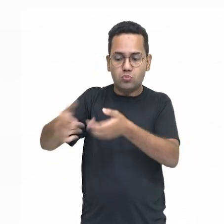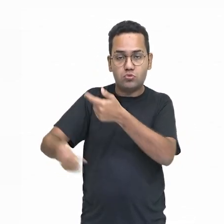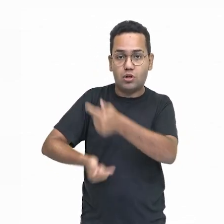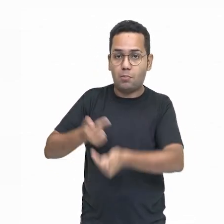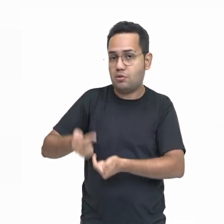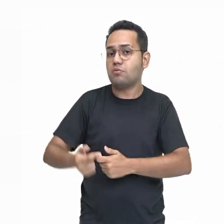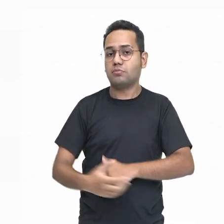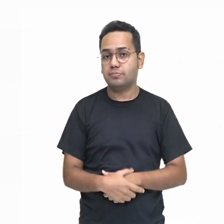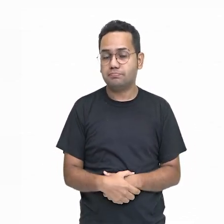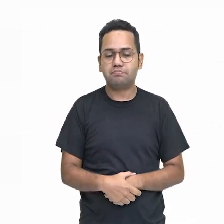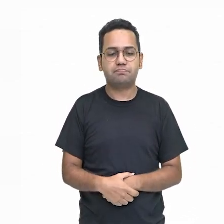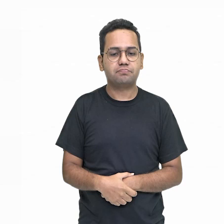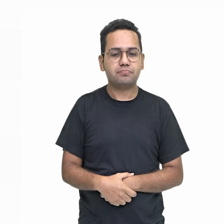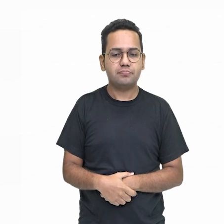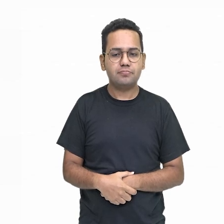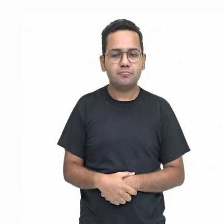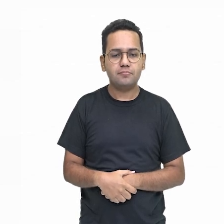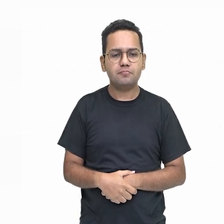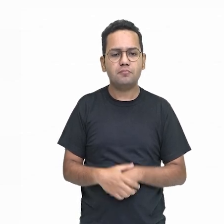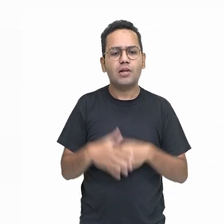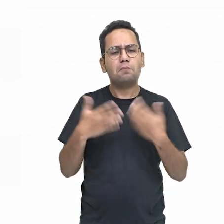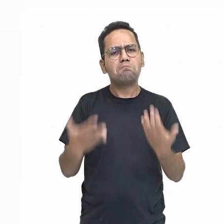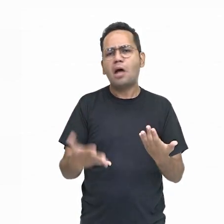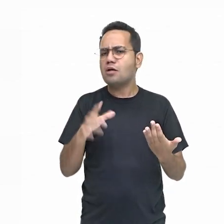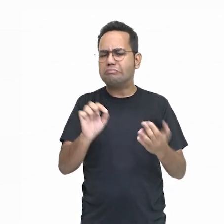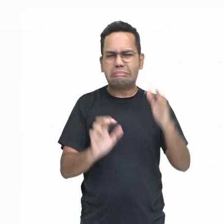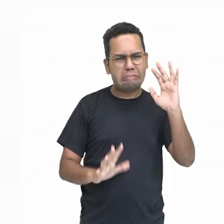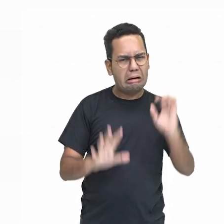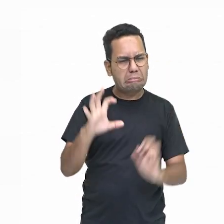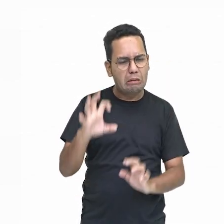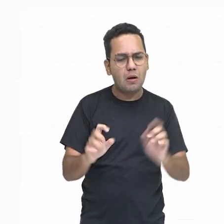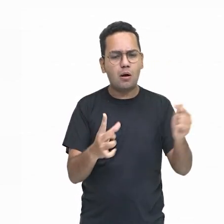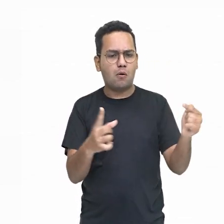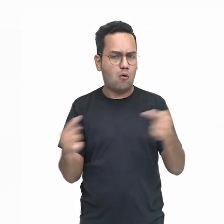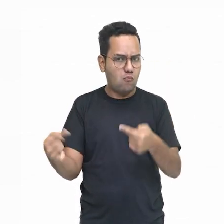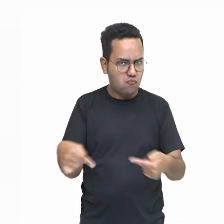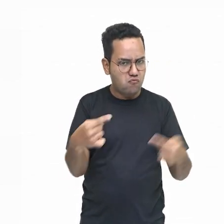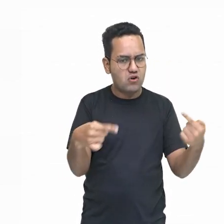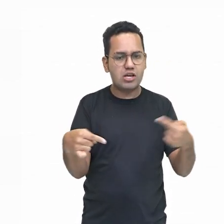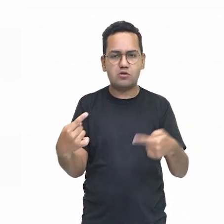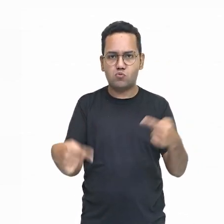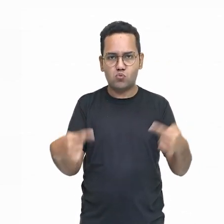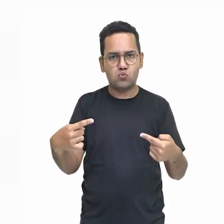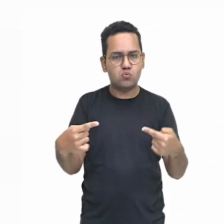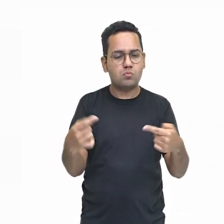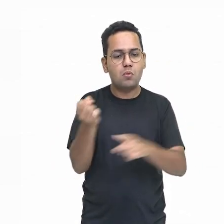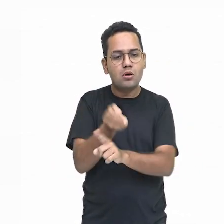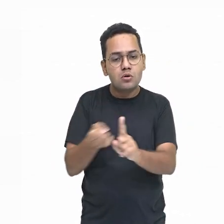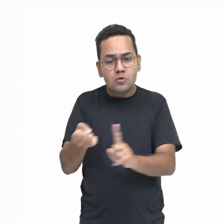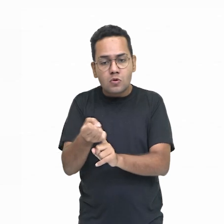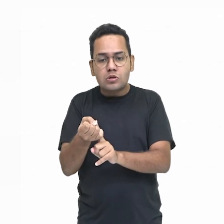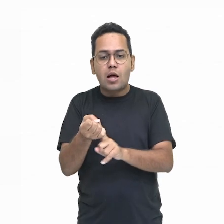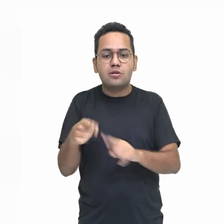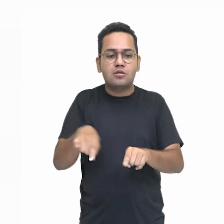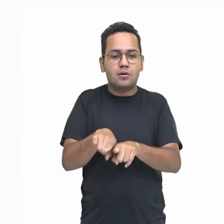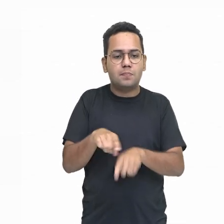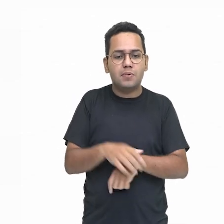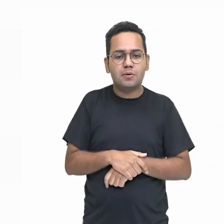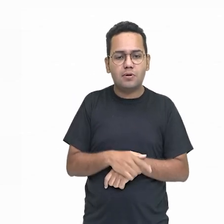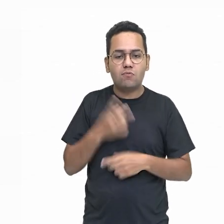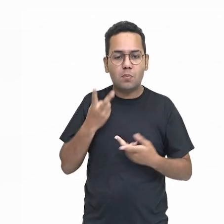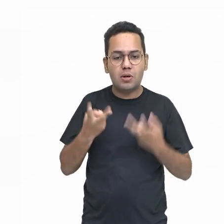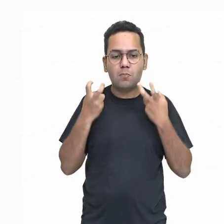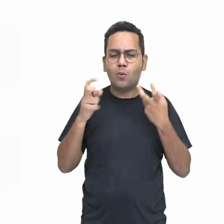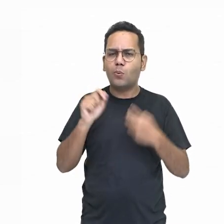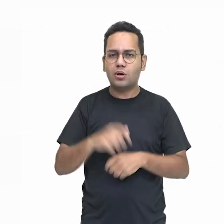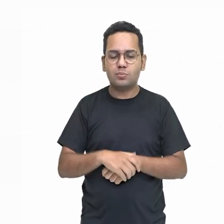classes trabalhadoras. Quando as tensões políticas e sociais chegaram a tal ponto, nós podemos